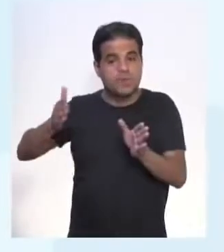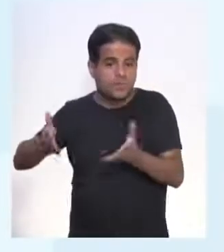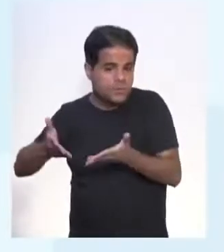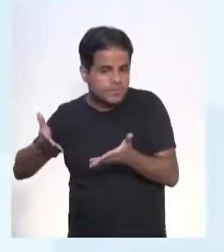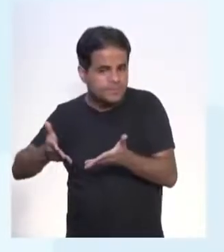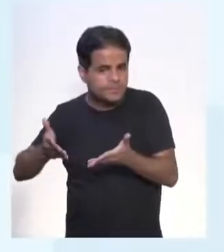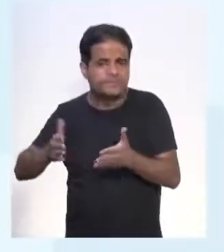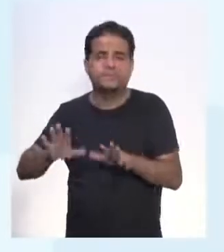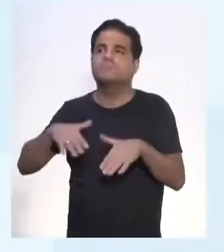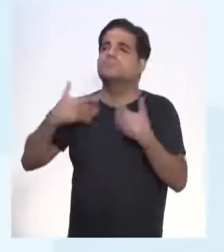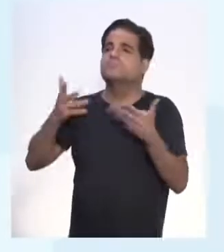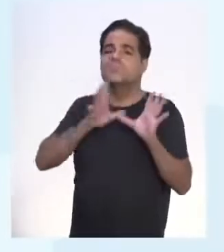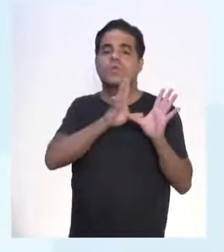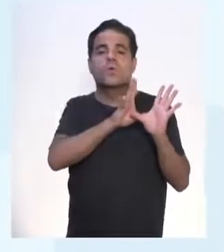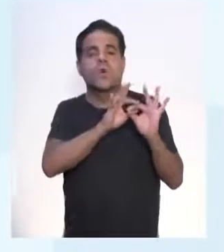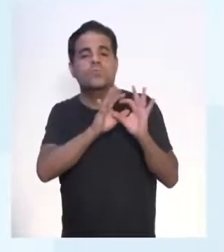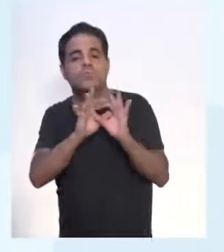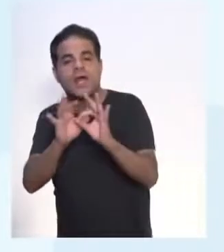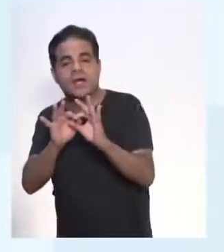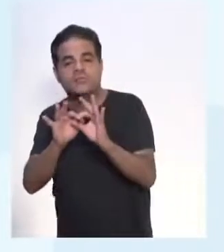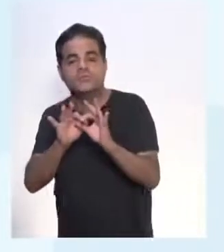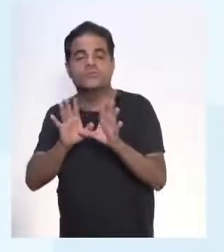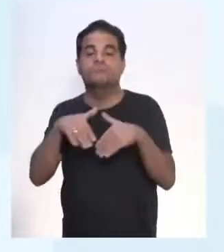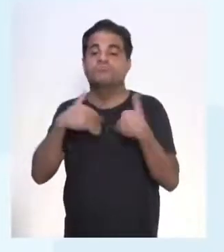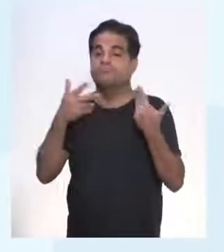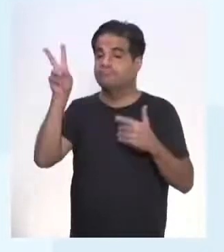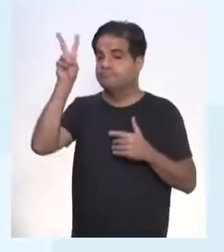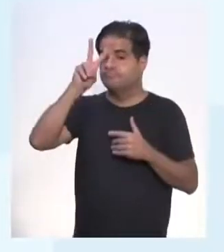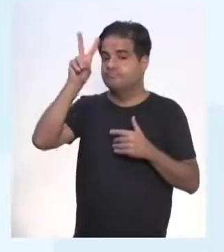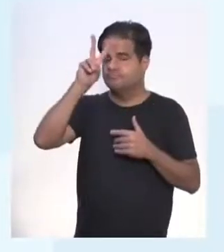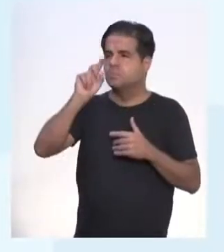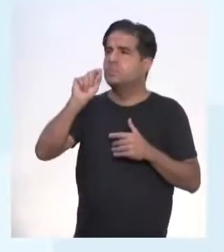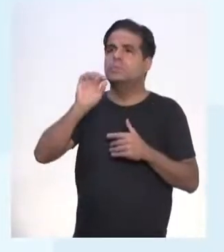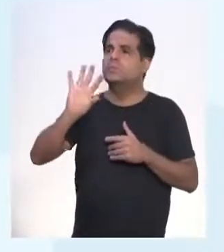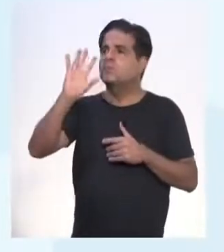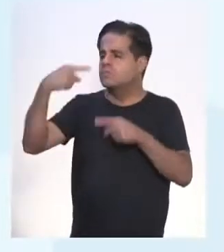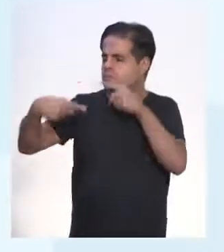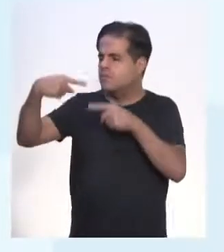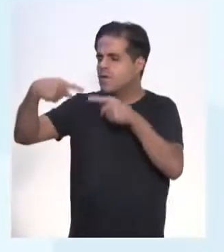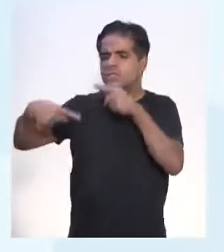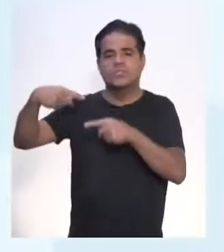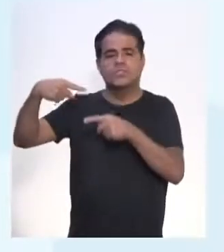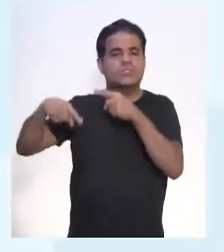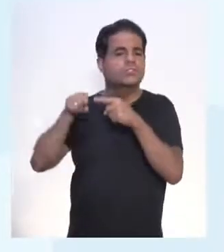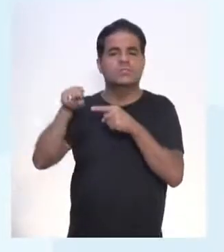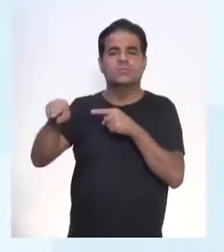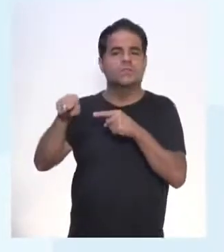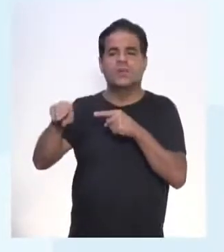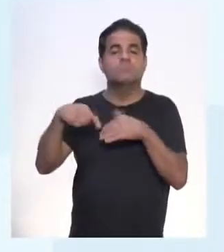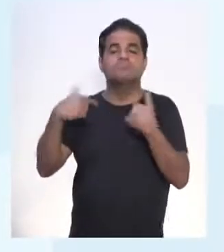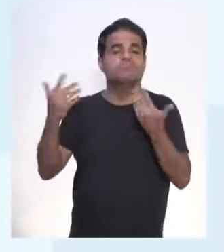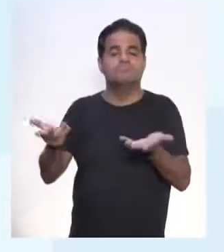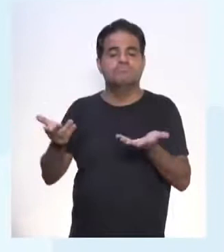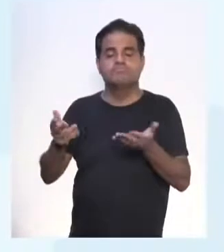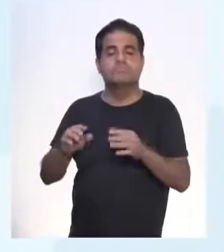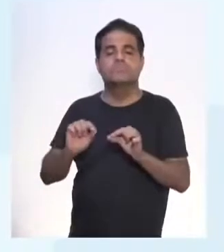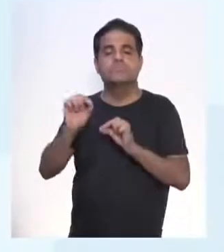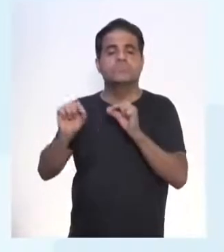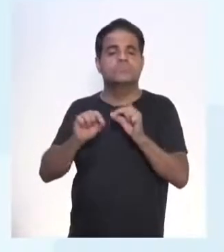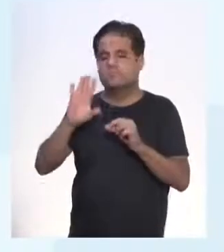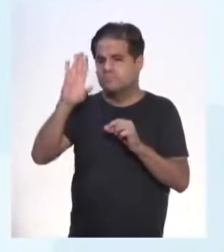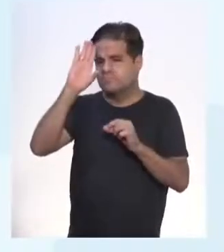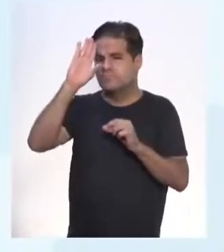contemporânea. Qual era o contexto histórico, né? O que que estava sendo debatido naquele momento? Quais eram